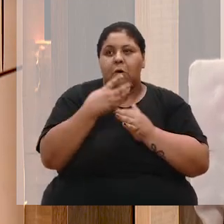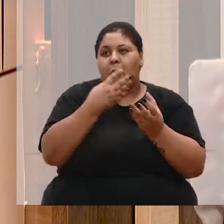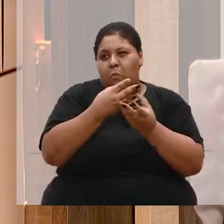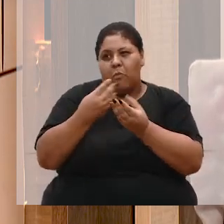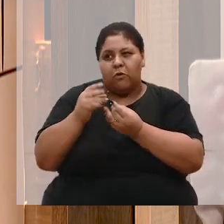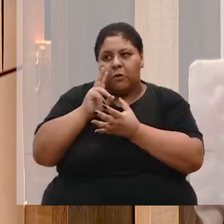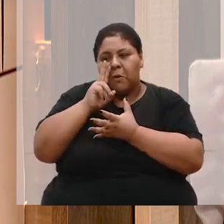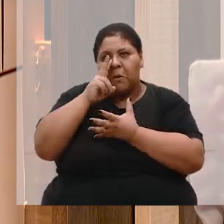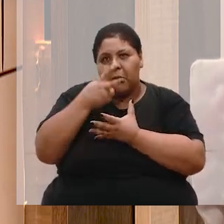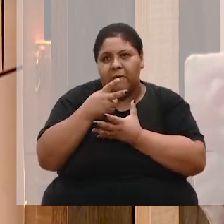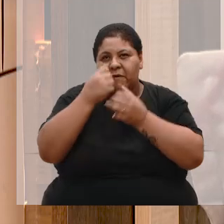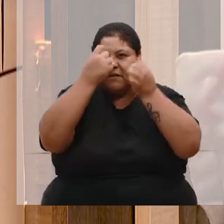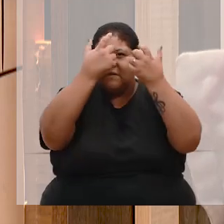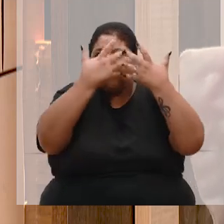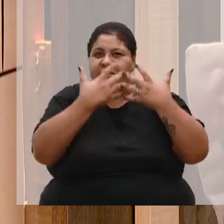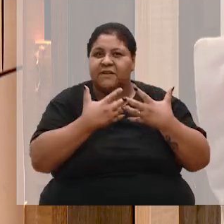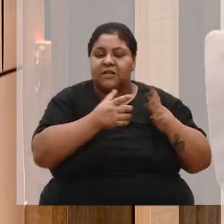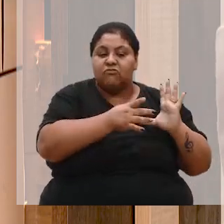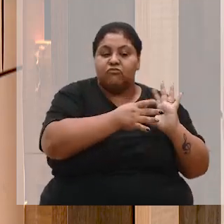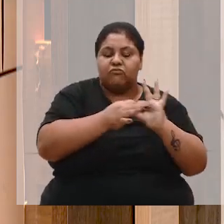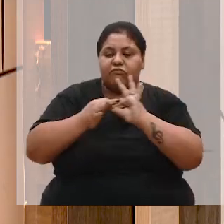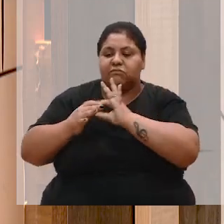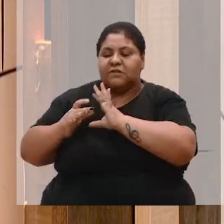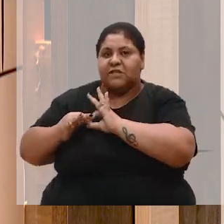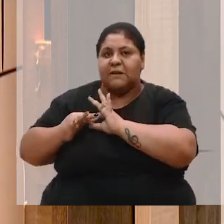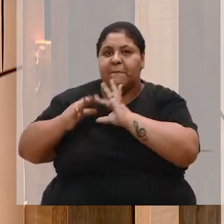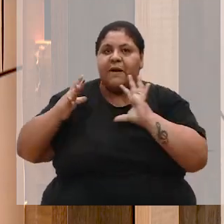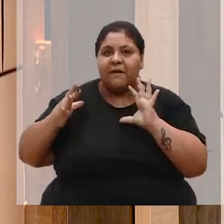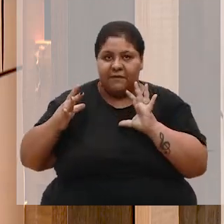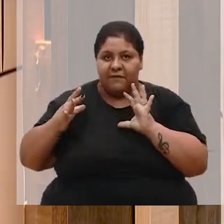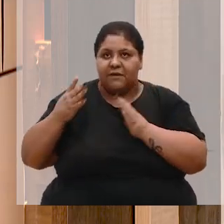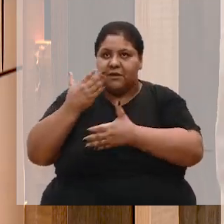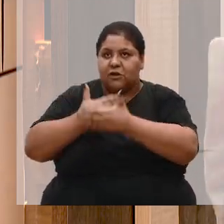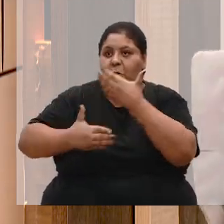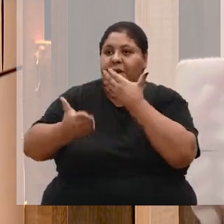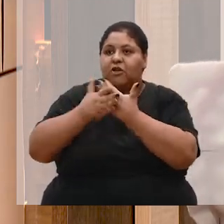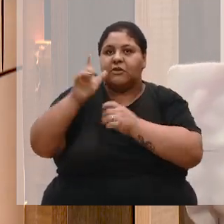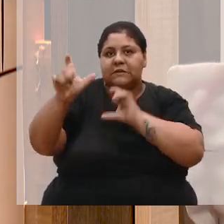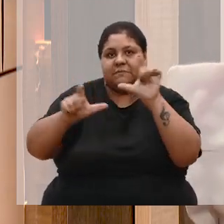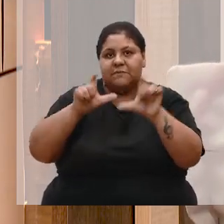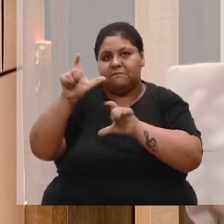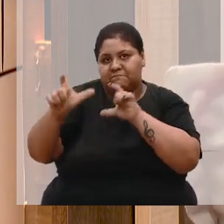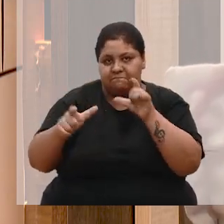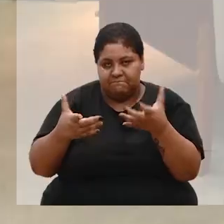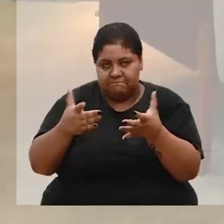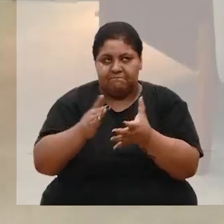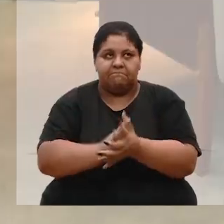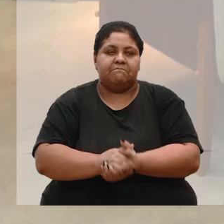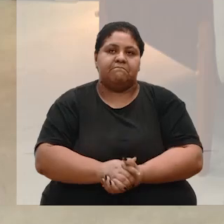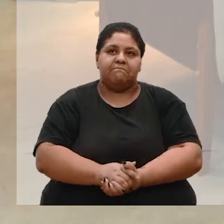que traz esse contexto de libertação para todas as pessoas, né? Então a